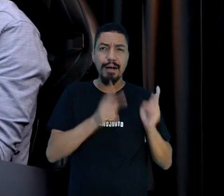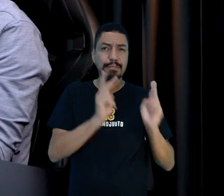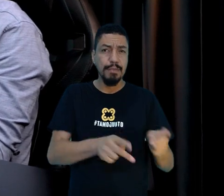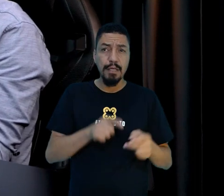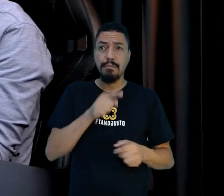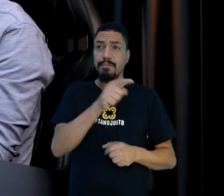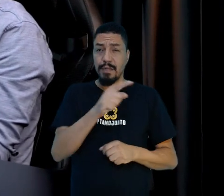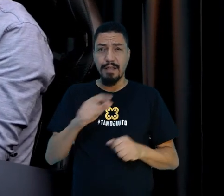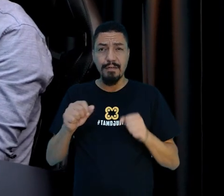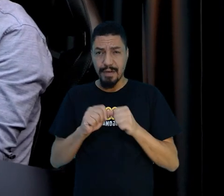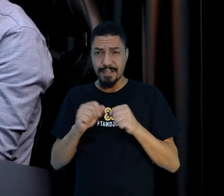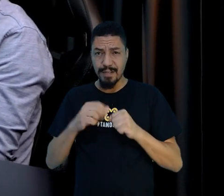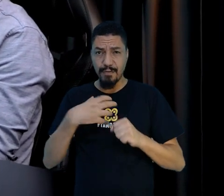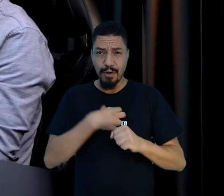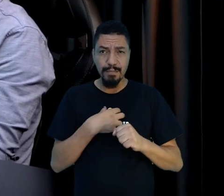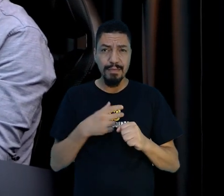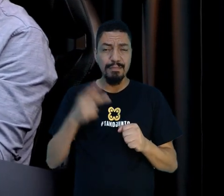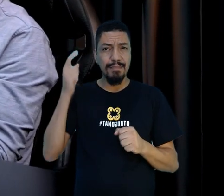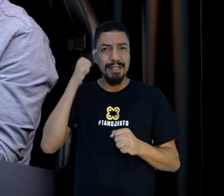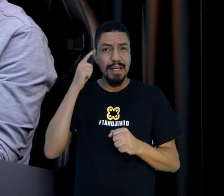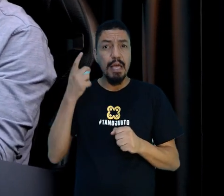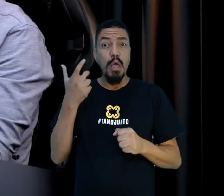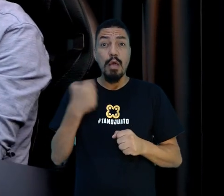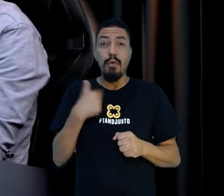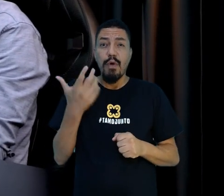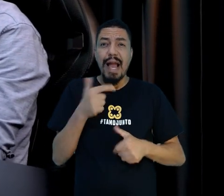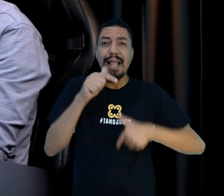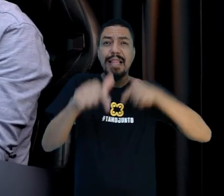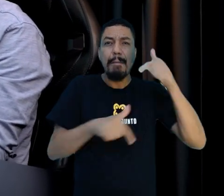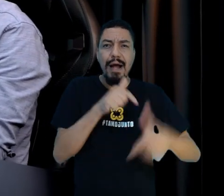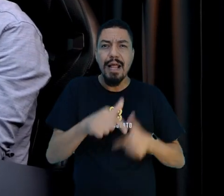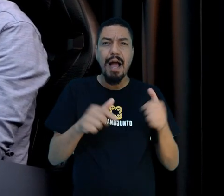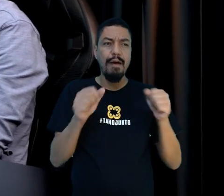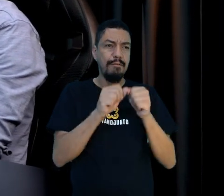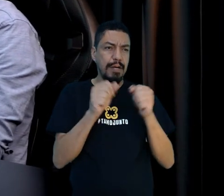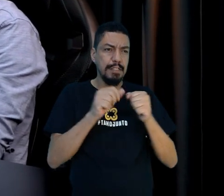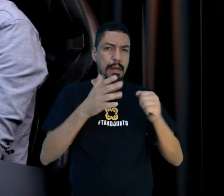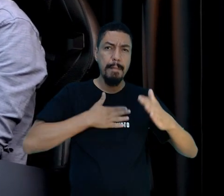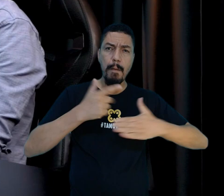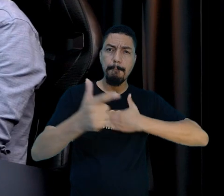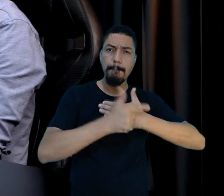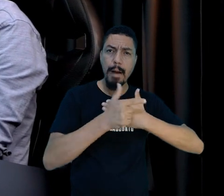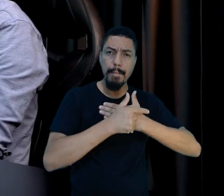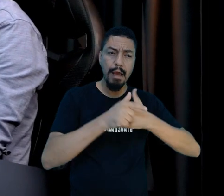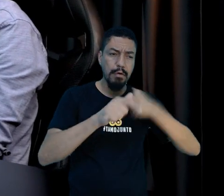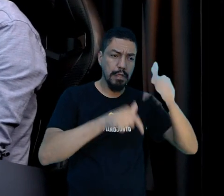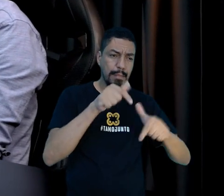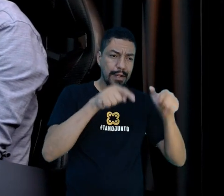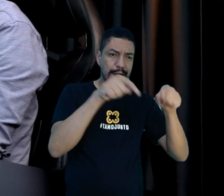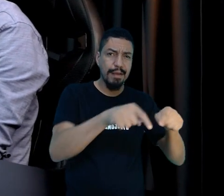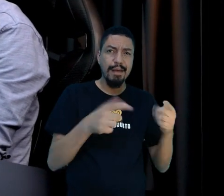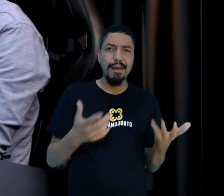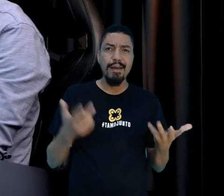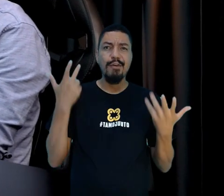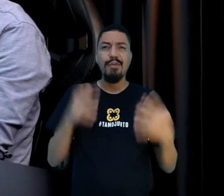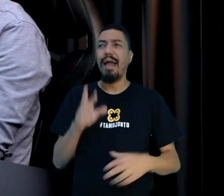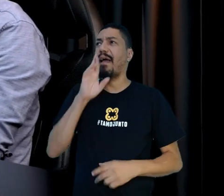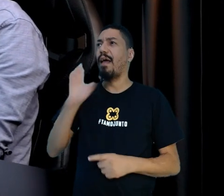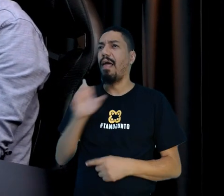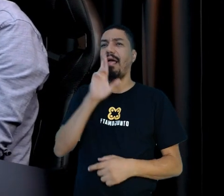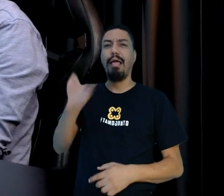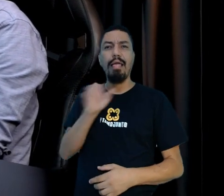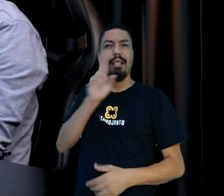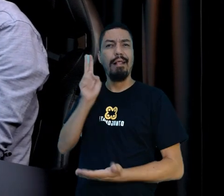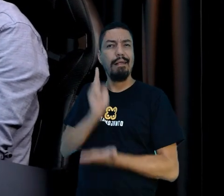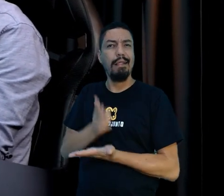isso, né? Eu já escutei relatos de pessoas dizendo, tipo, eu quero trabalhar. Eu quero fazer, desempenhar o papel que eu fui contratado para fazer, sabe? Tipo, não